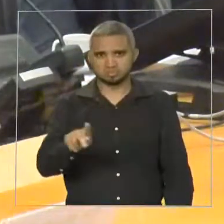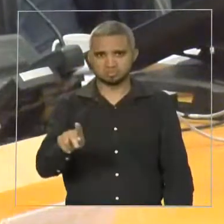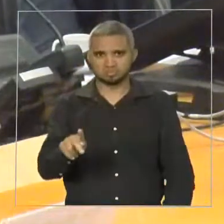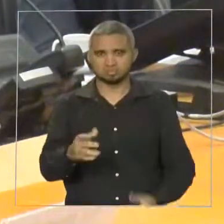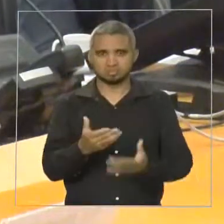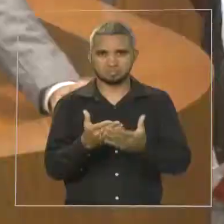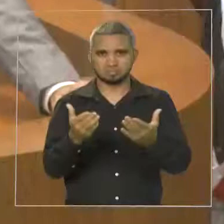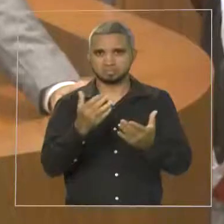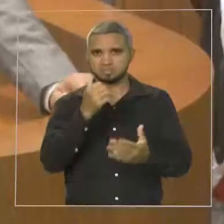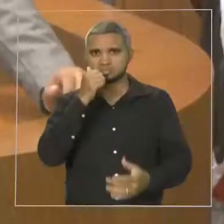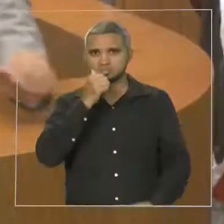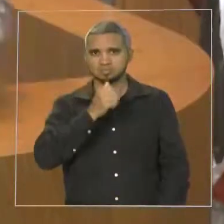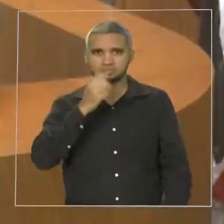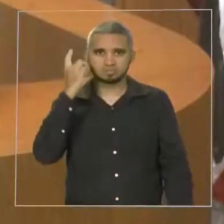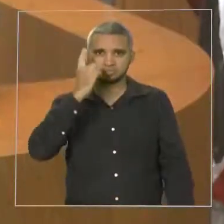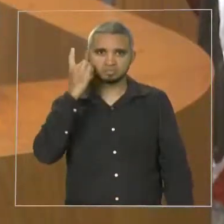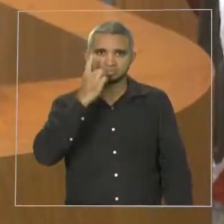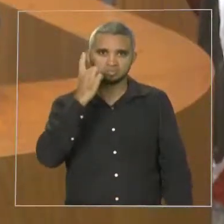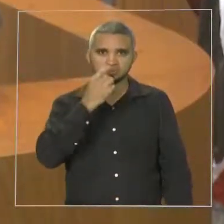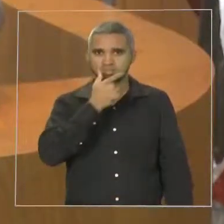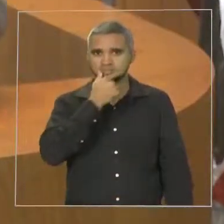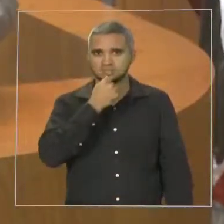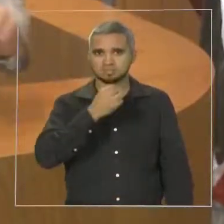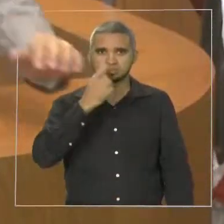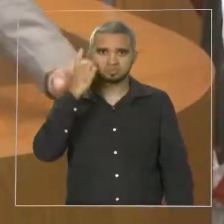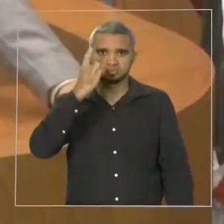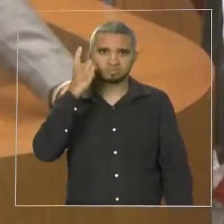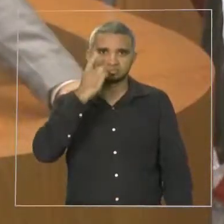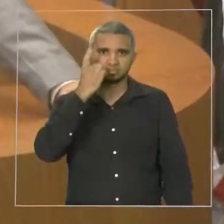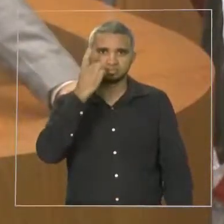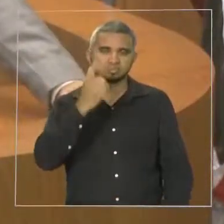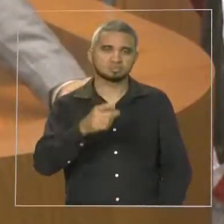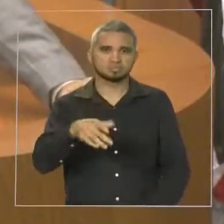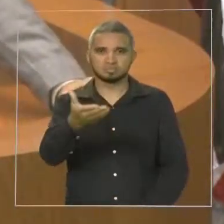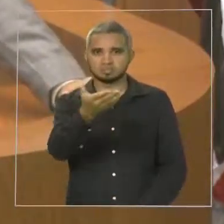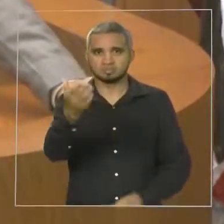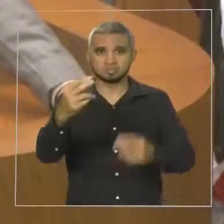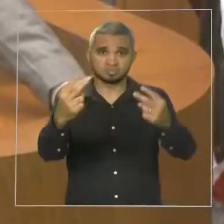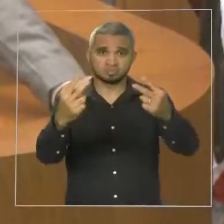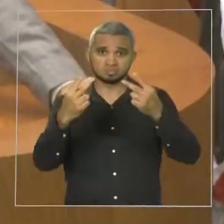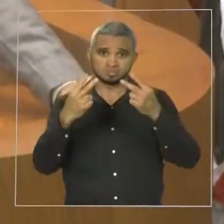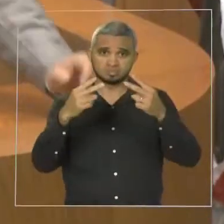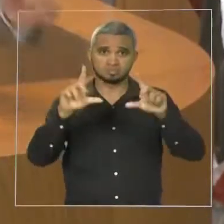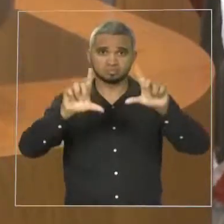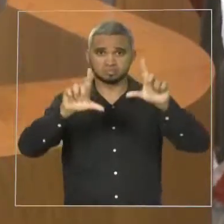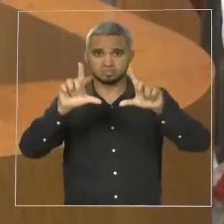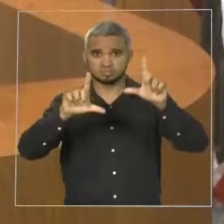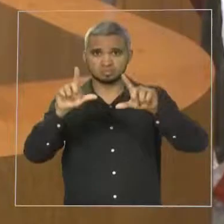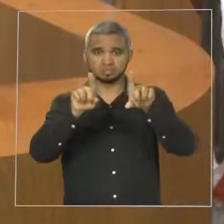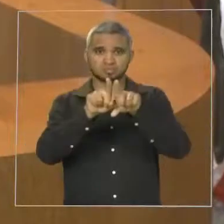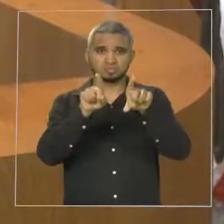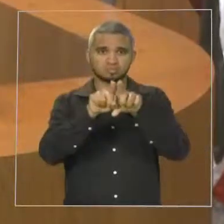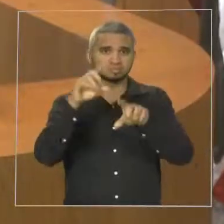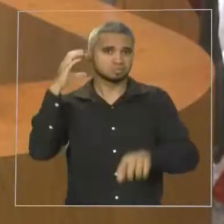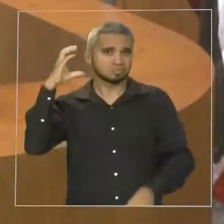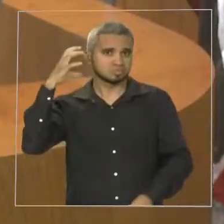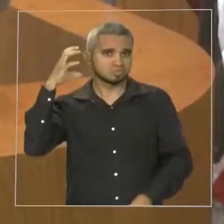senhoras deputadas, senhores deputados, todos que nos assistem, nos ouvem pela rádio e TV